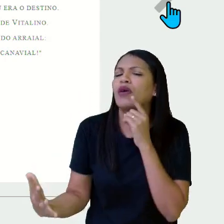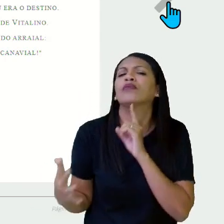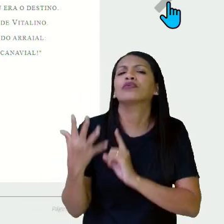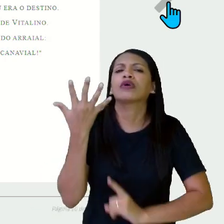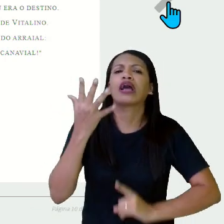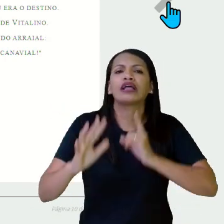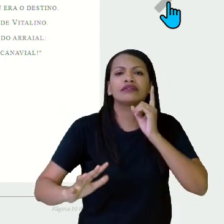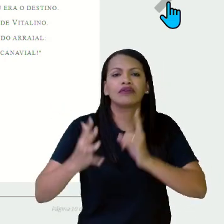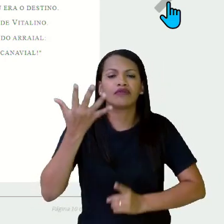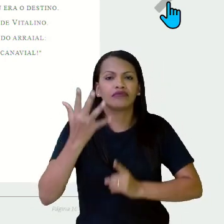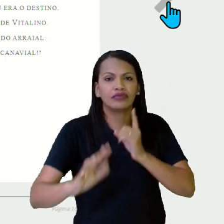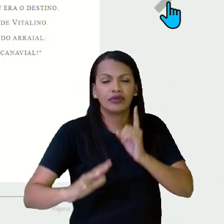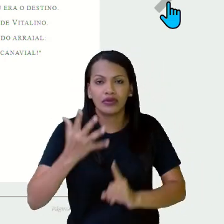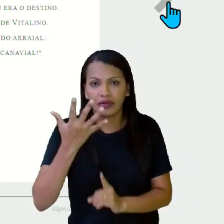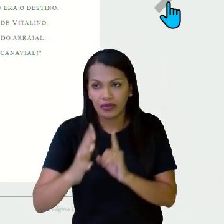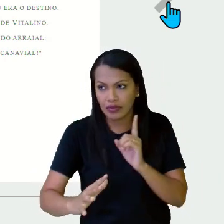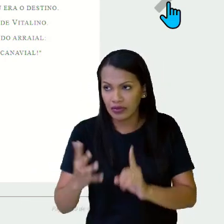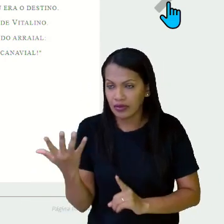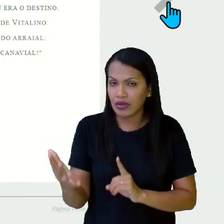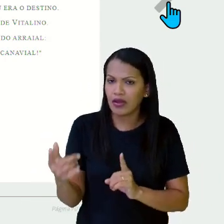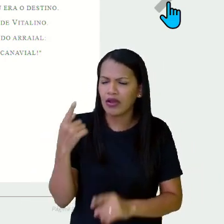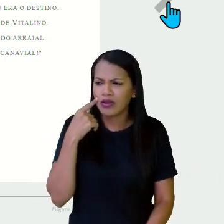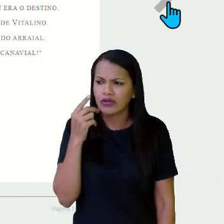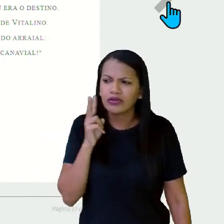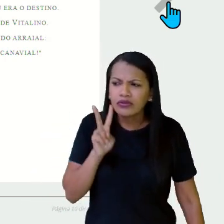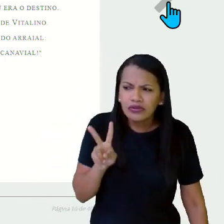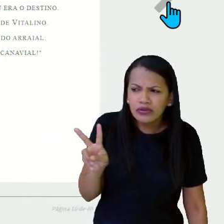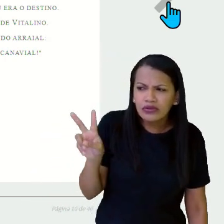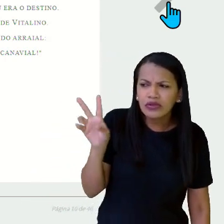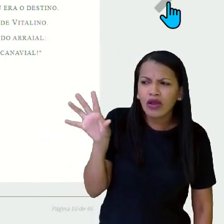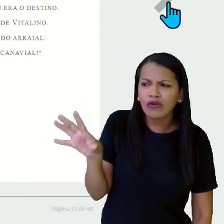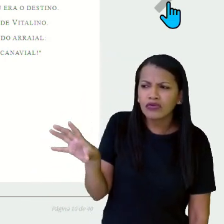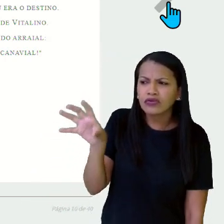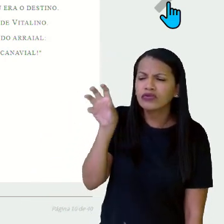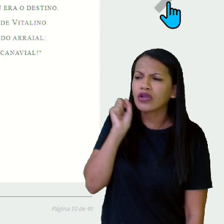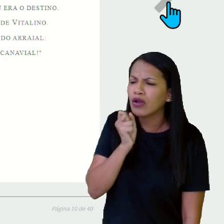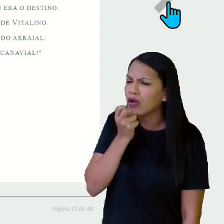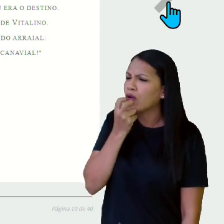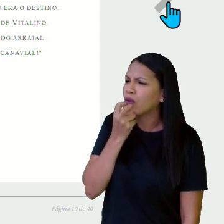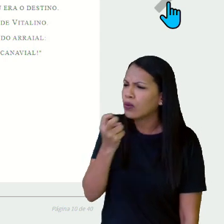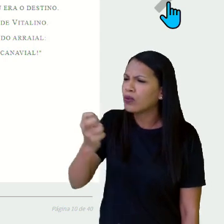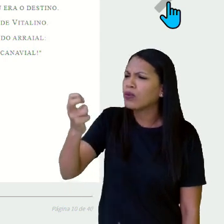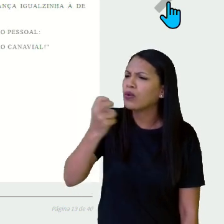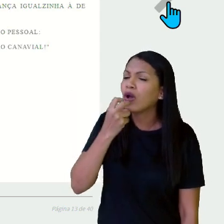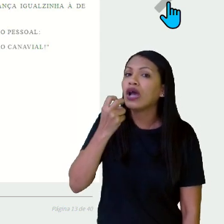carnaval. Escutaram um cocoricó dentro do canavial.